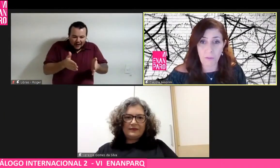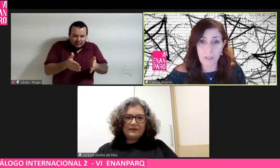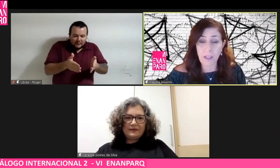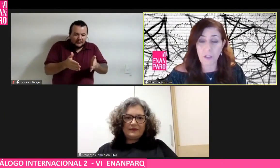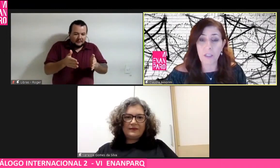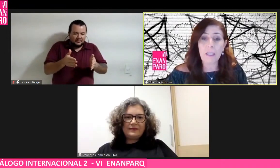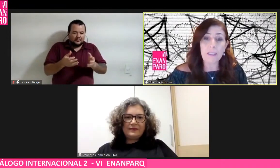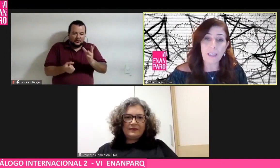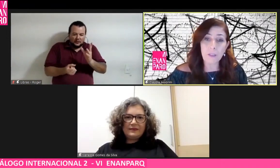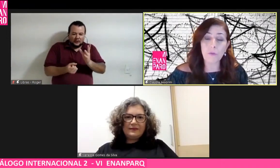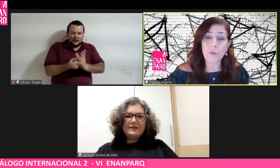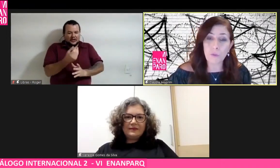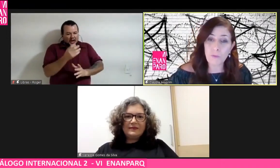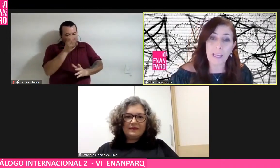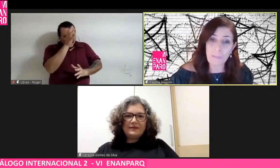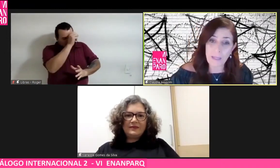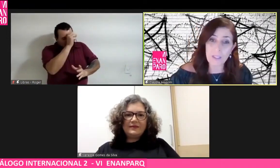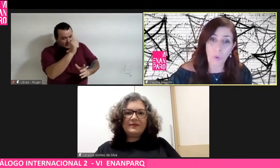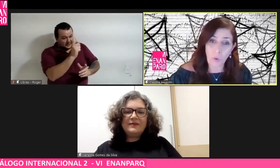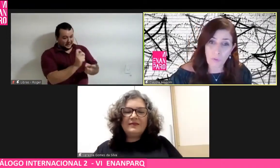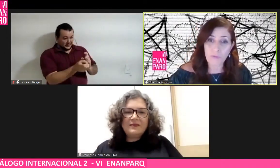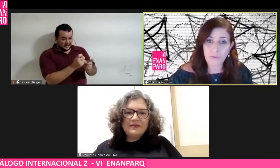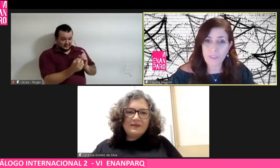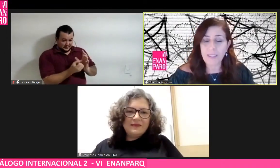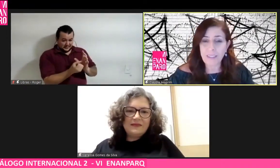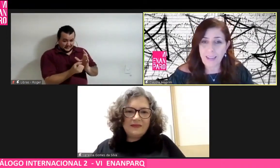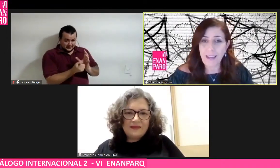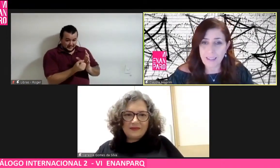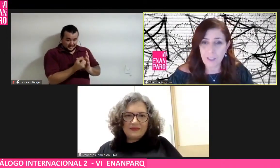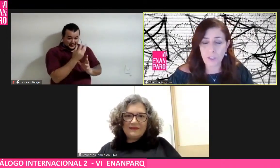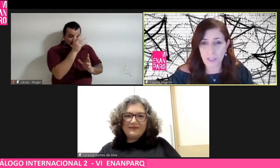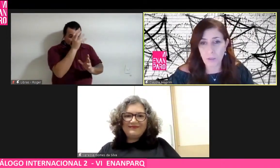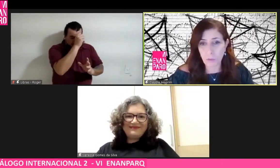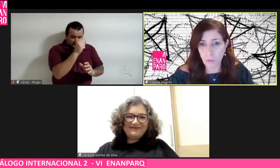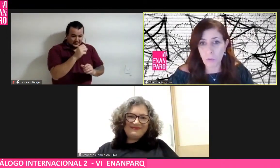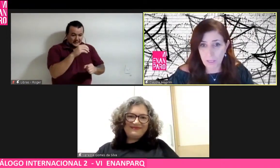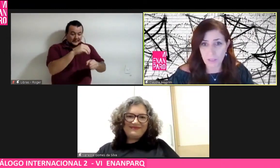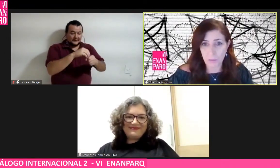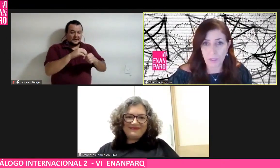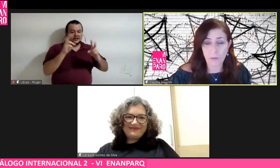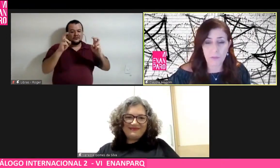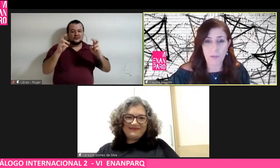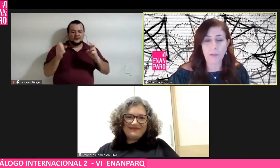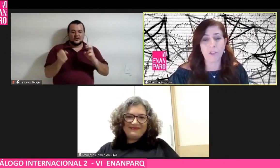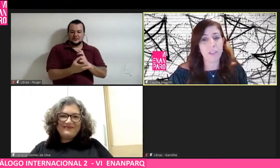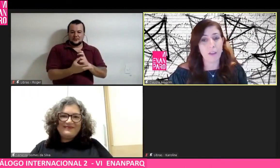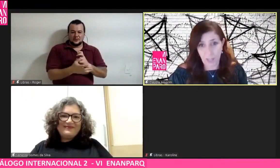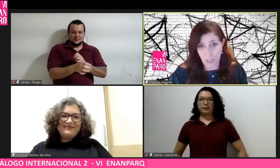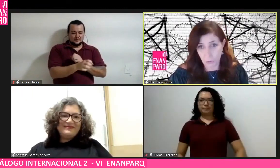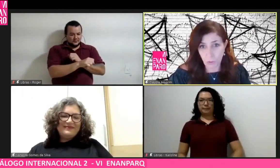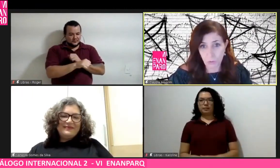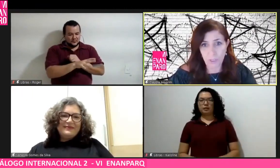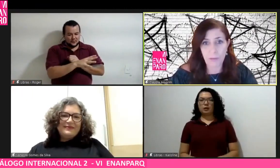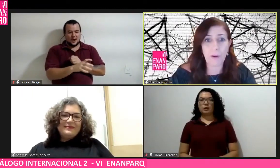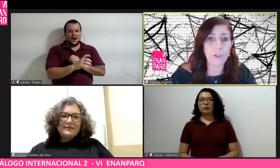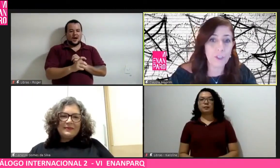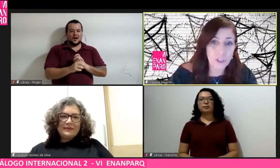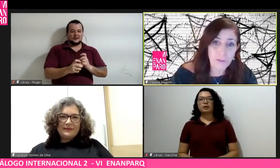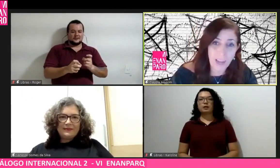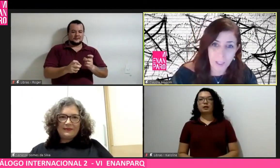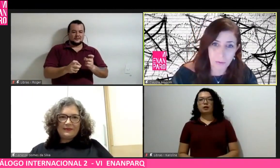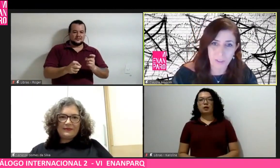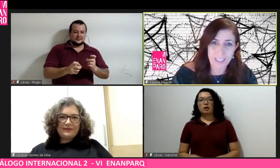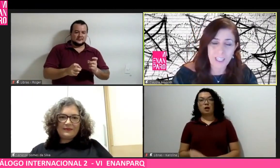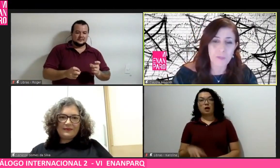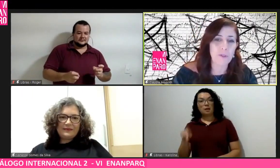gerir processos de aprendizagem dentro de um tema novo na área de arquitetura e urbanismo, um tema desafiador, um tema